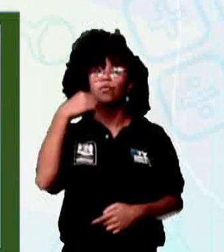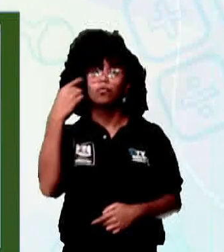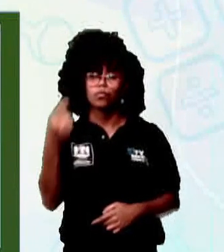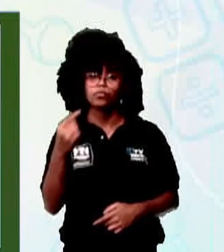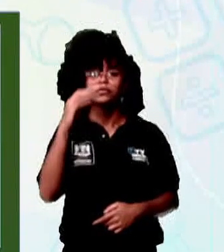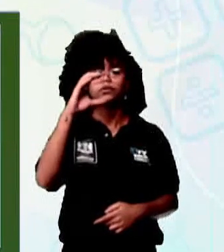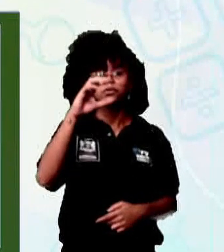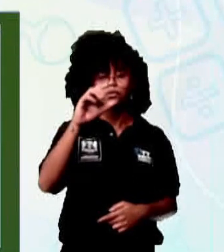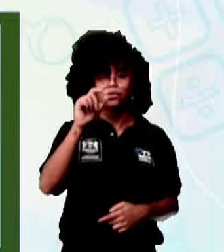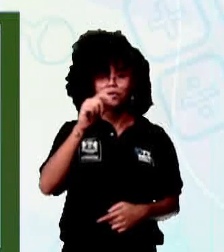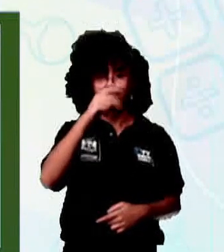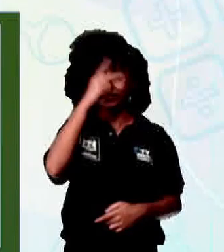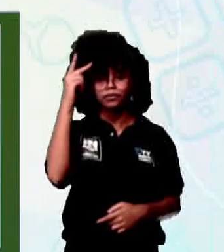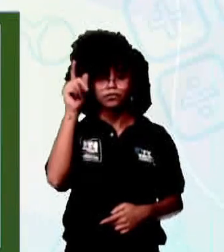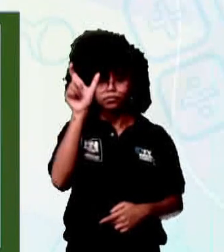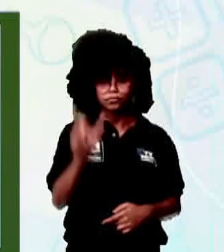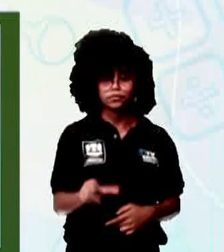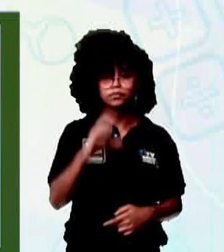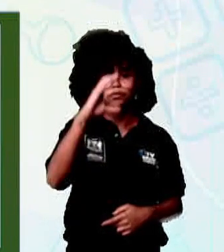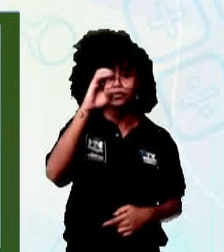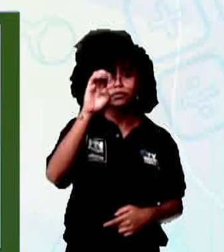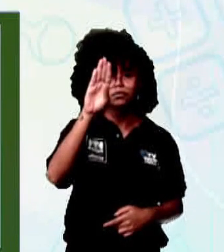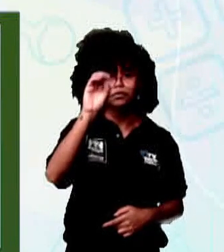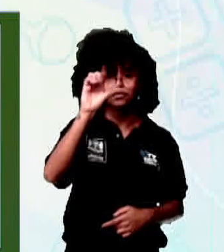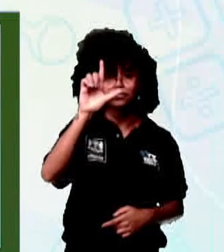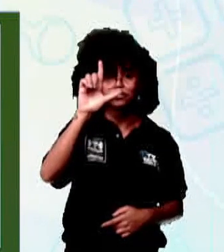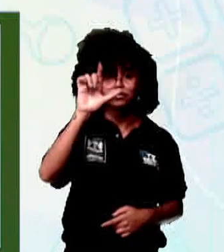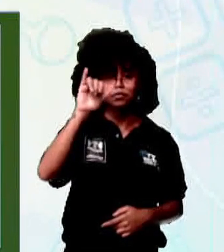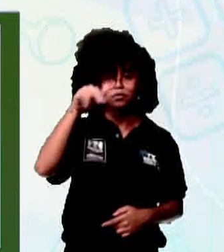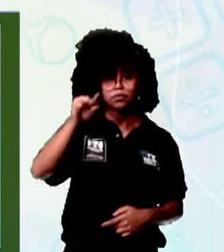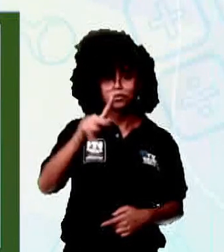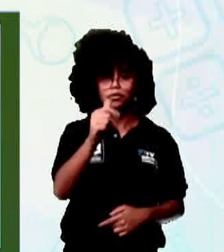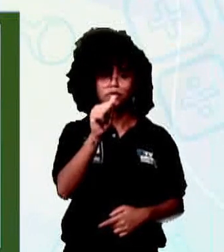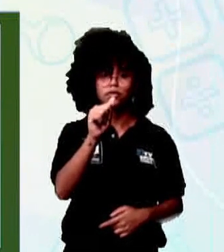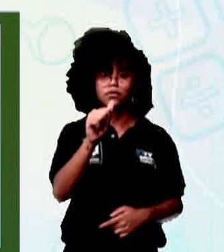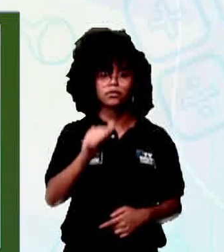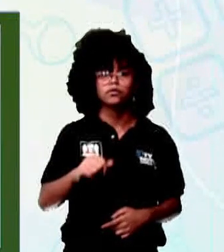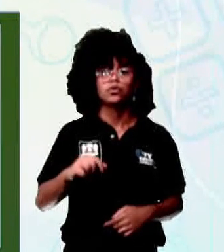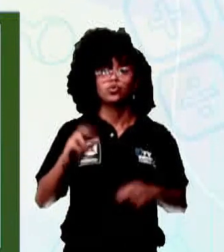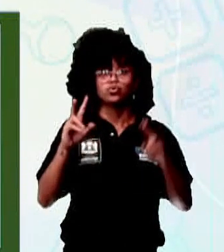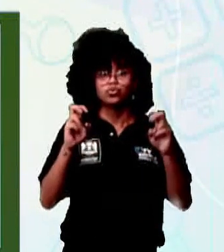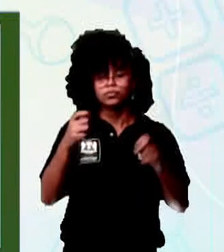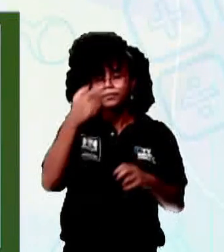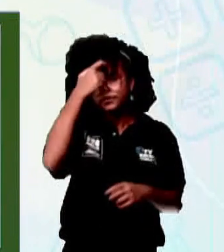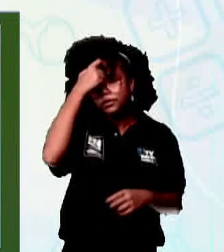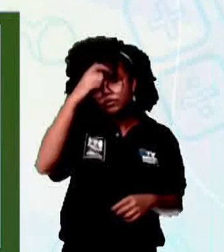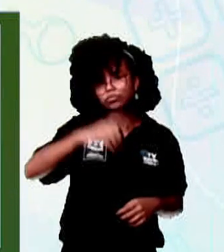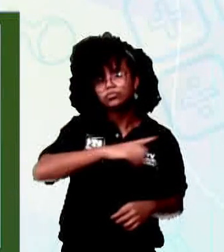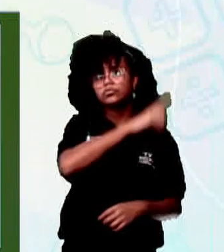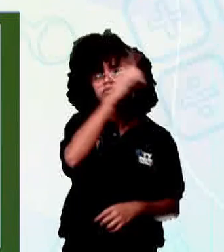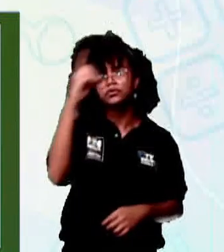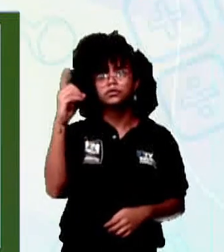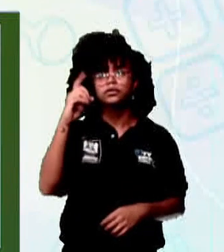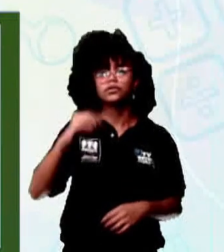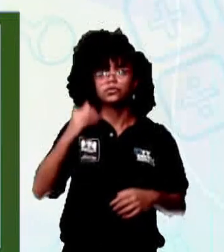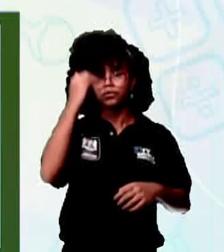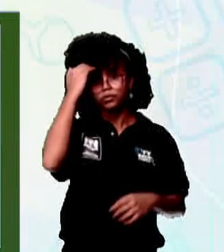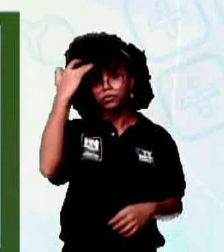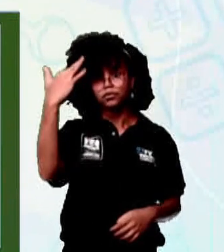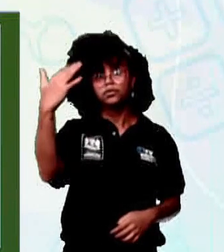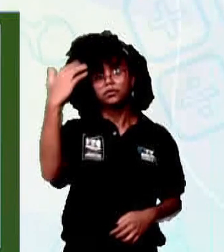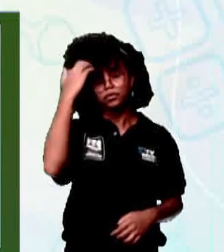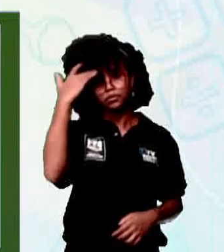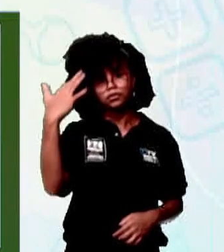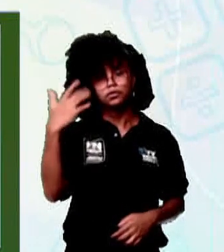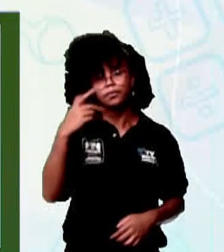discutindo, falando com o Cascão sobre a conscientização do dia do autismo, da pessoa que tem autismo. Então nós